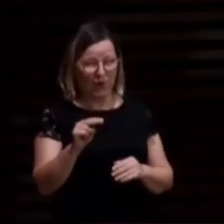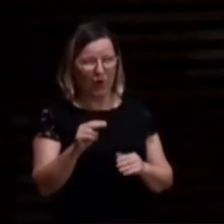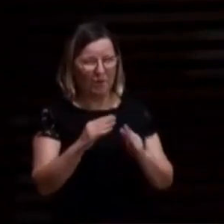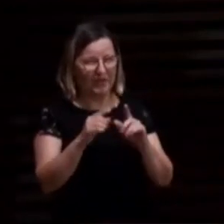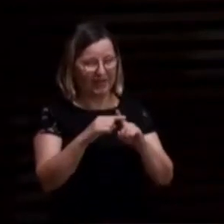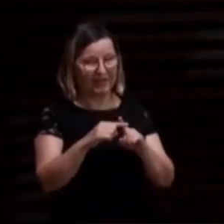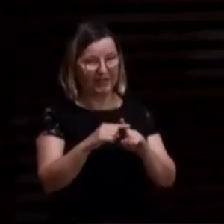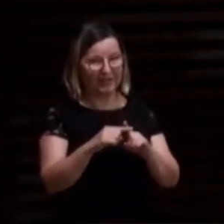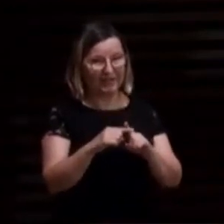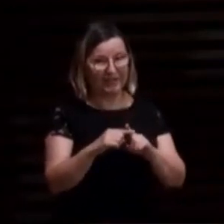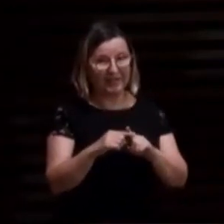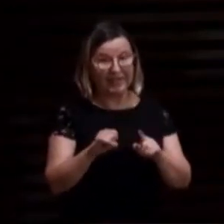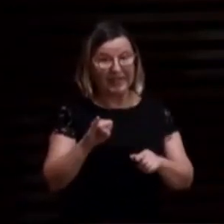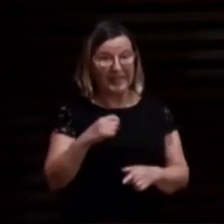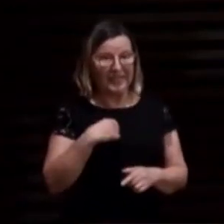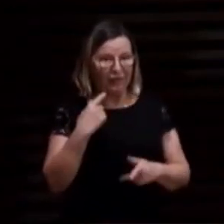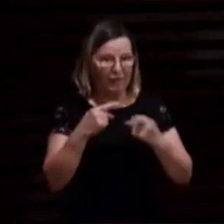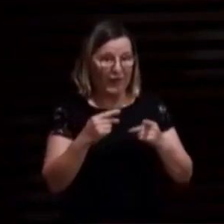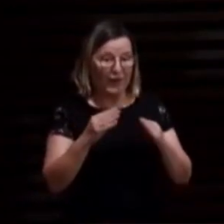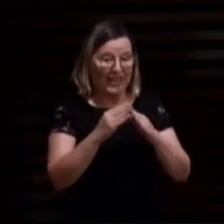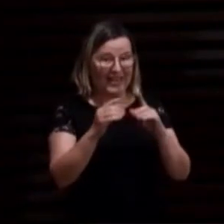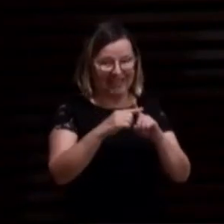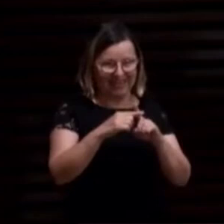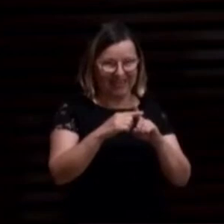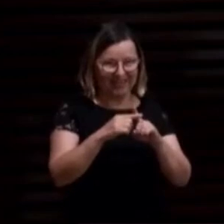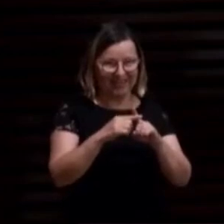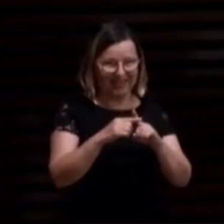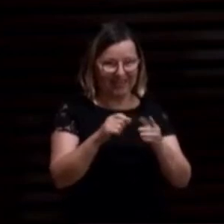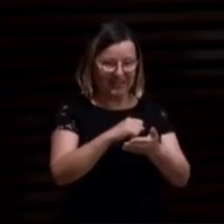falo igreja, é com I maiúsculo.